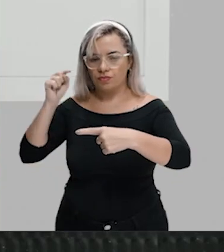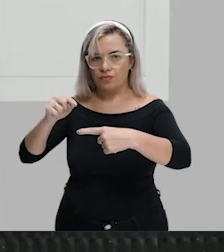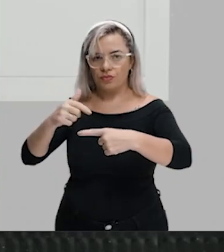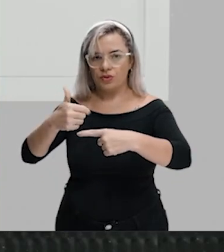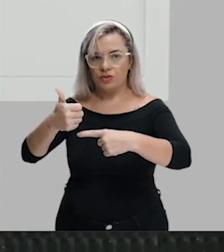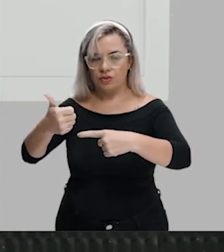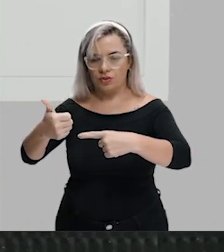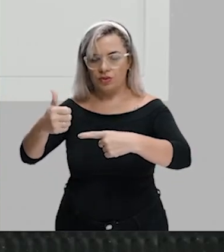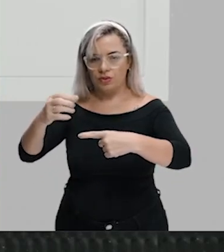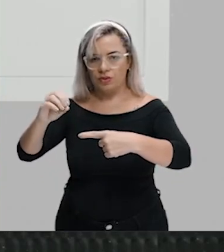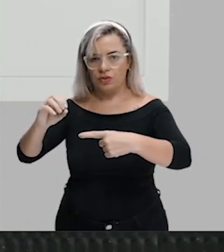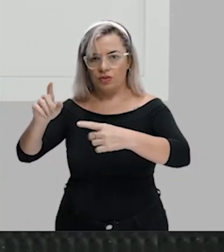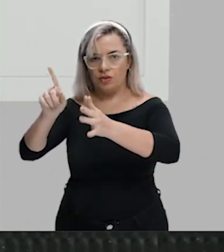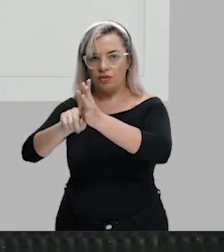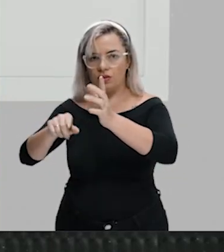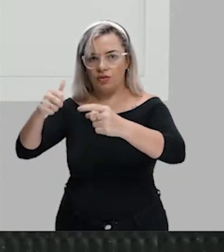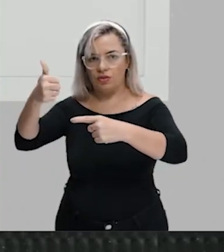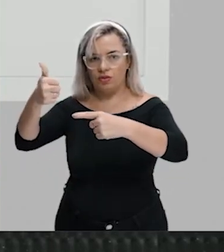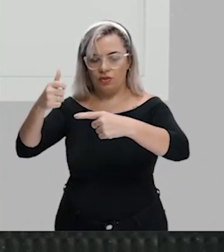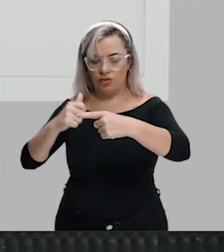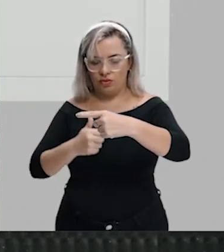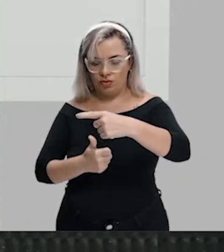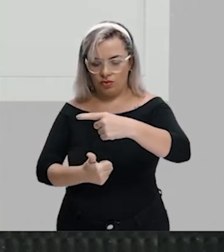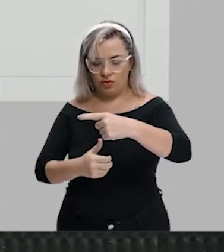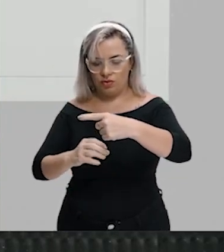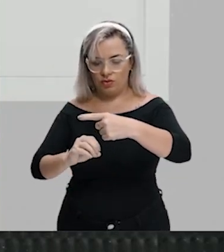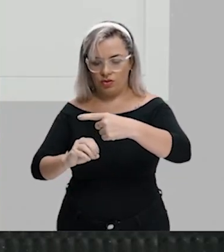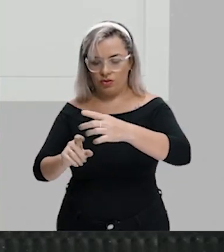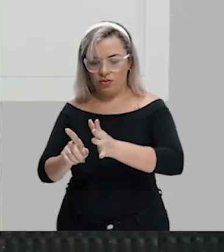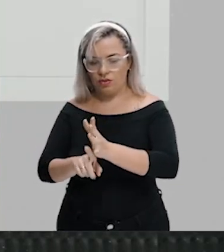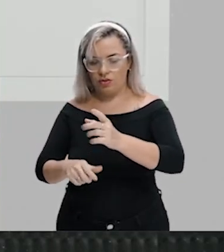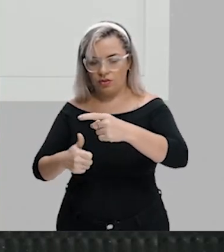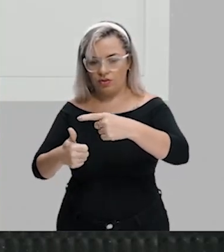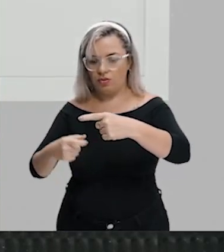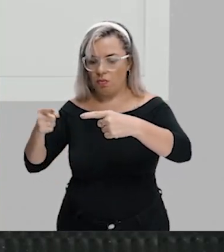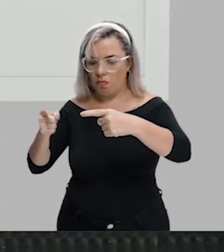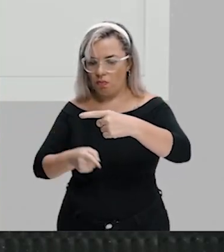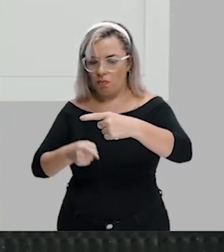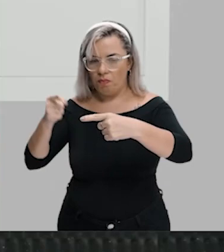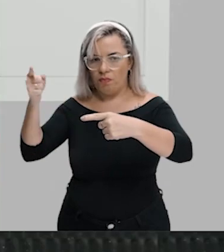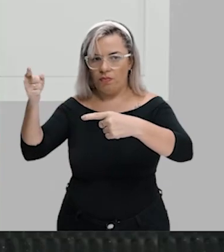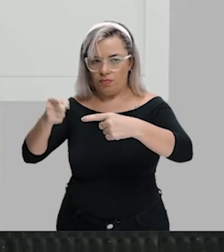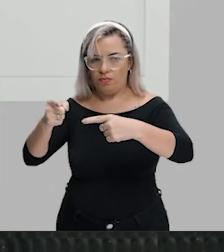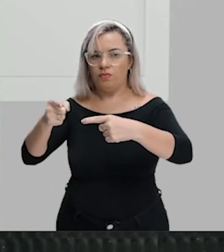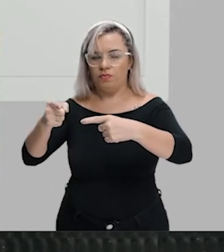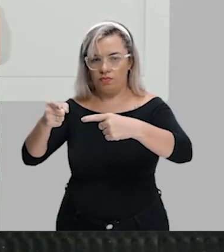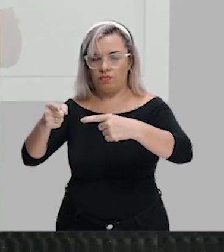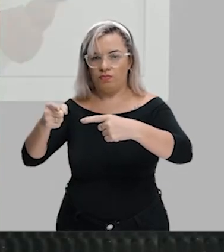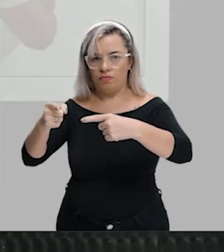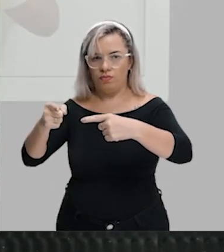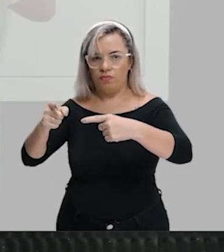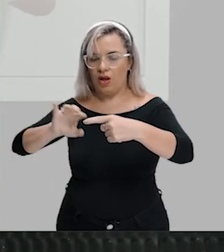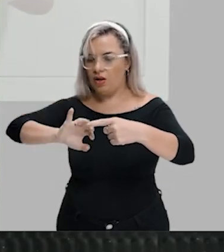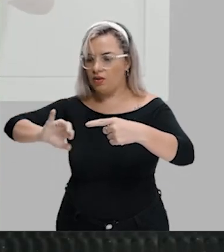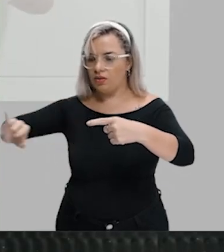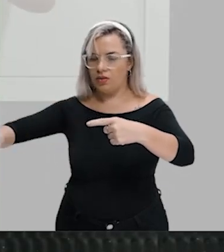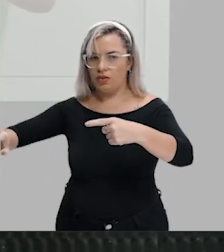1, posso cancelar, né? Posso dividir. Estão dividindo, né? Então a potência vai ser igual a